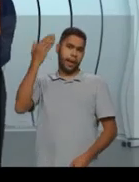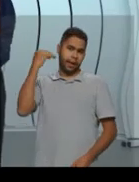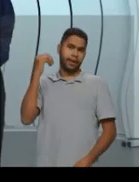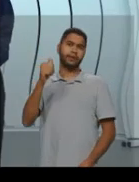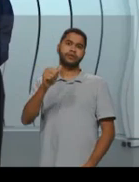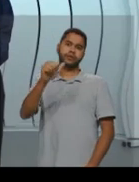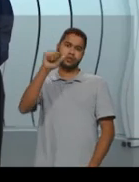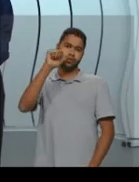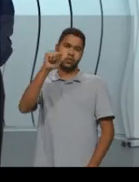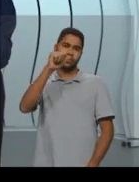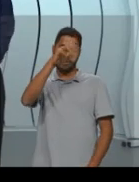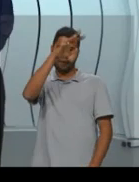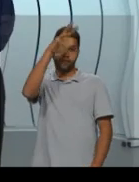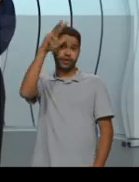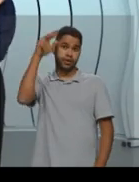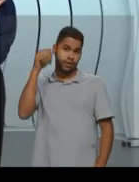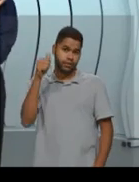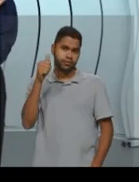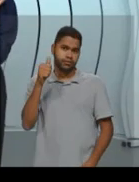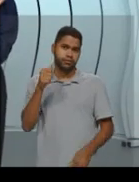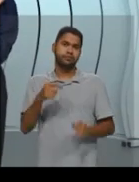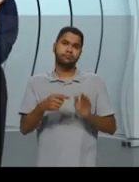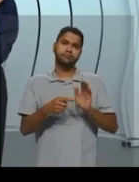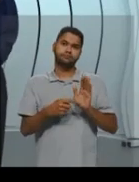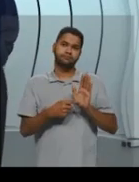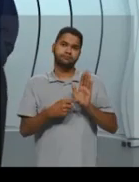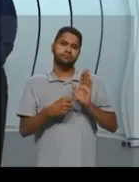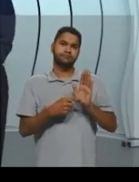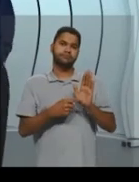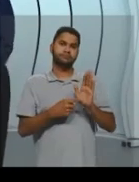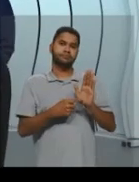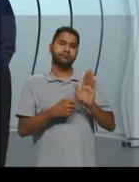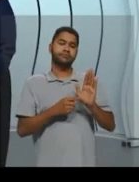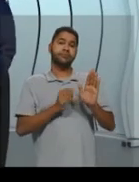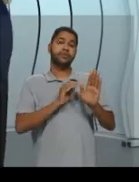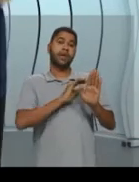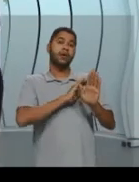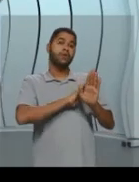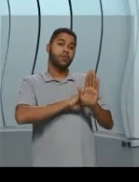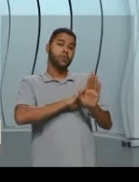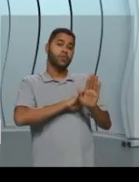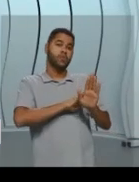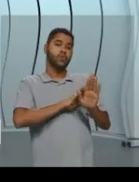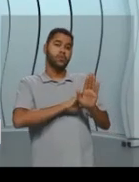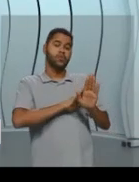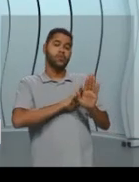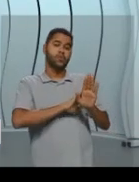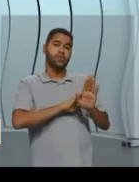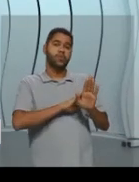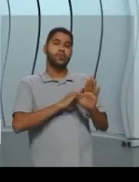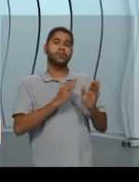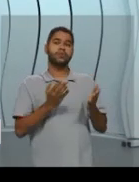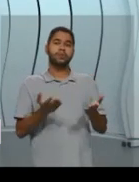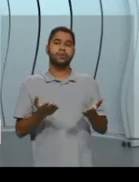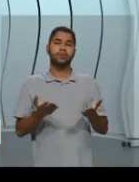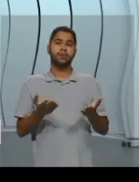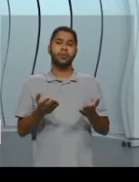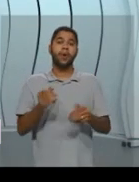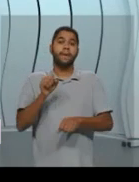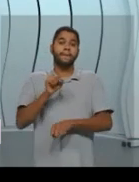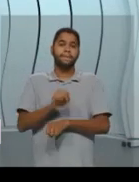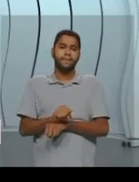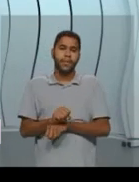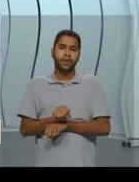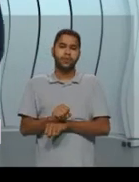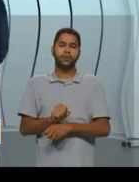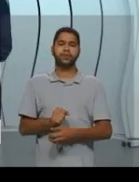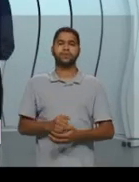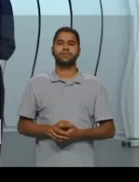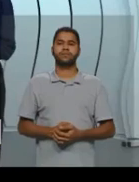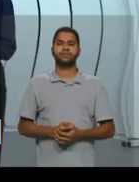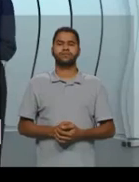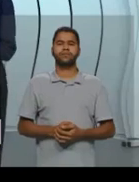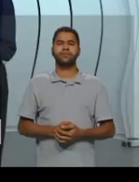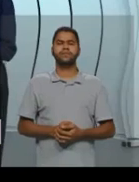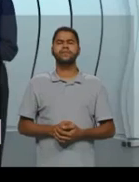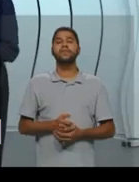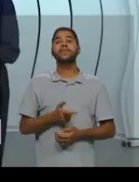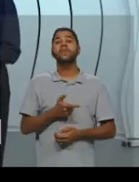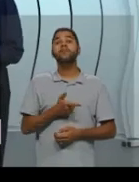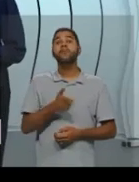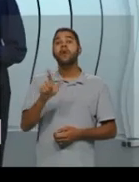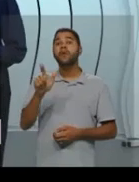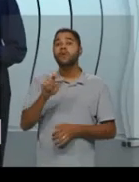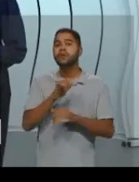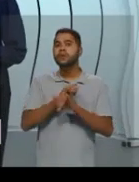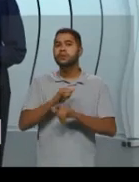antes. Isso está implícito, né? Está subentendido com a palavra parou. Tem uma